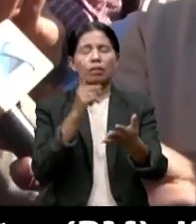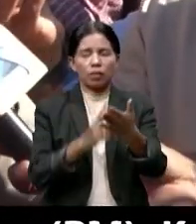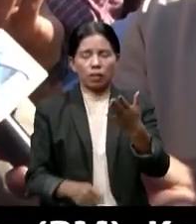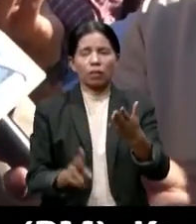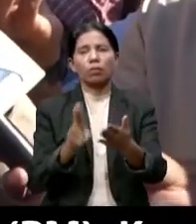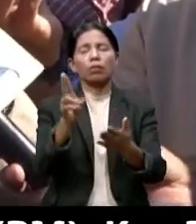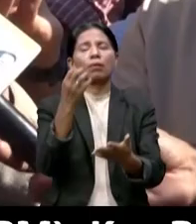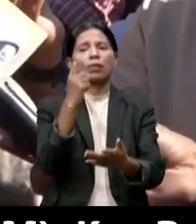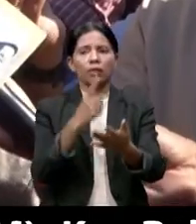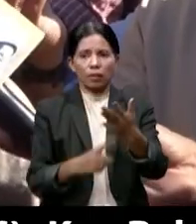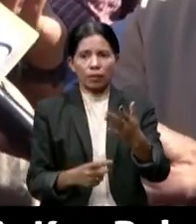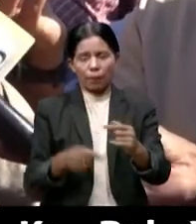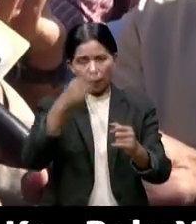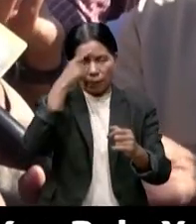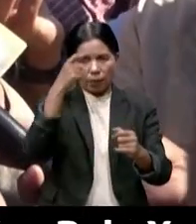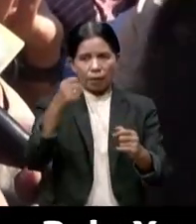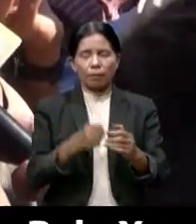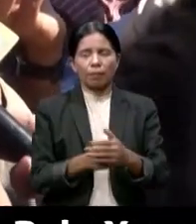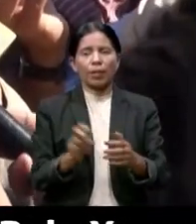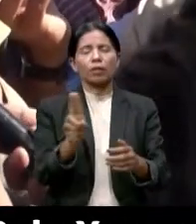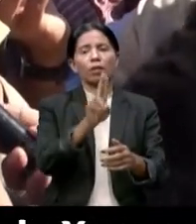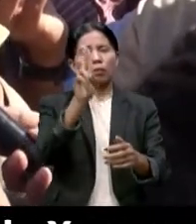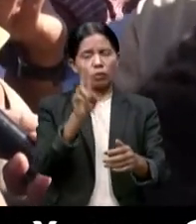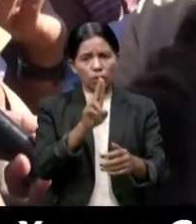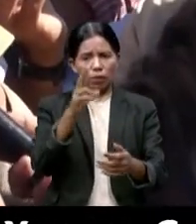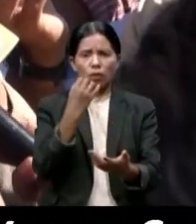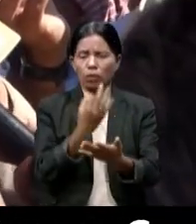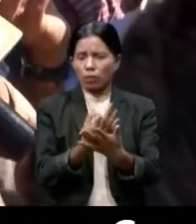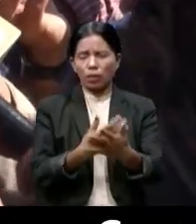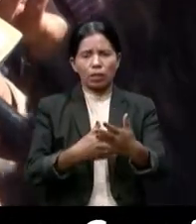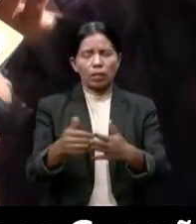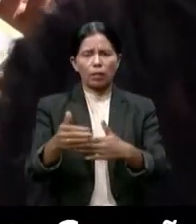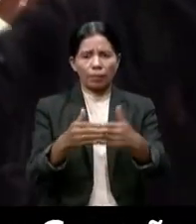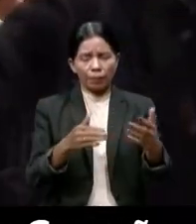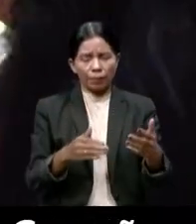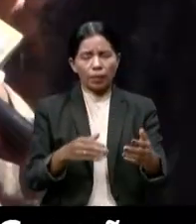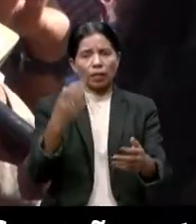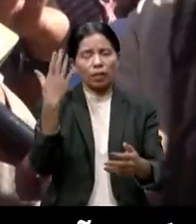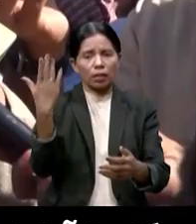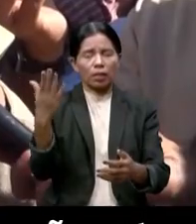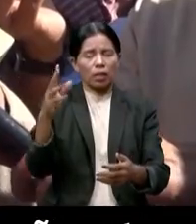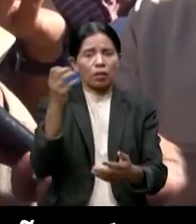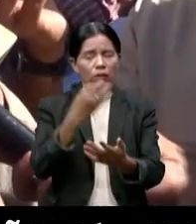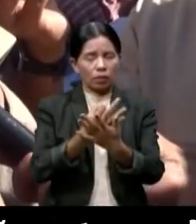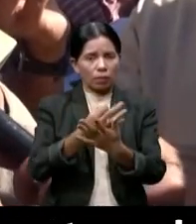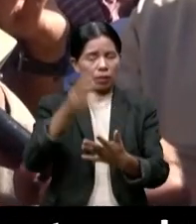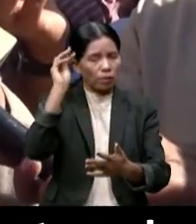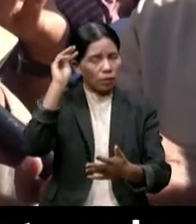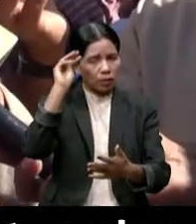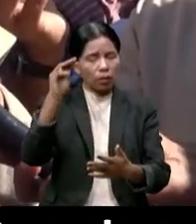saída. Também tu gasta ossa, e orçamento do Ministério não é